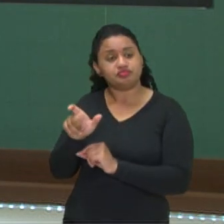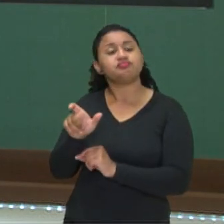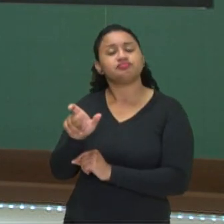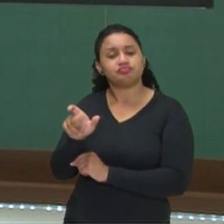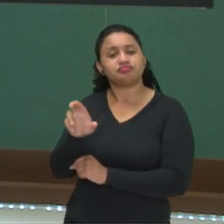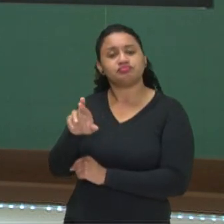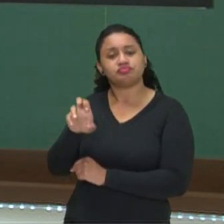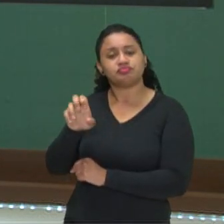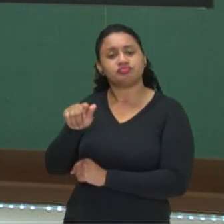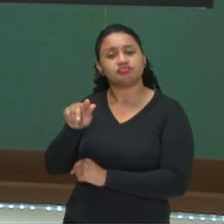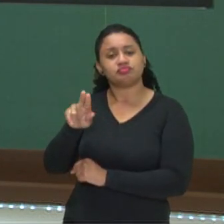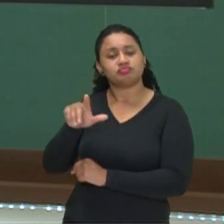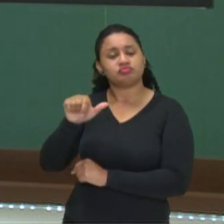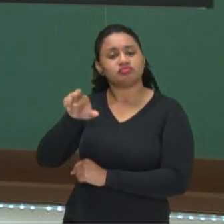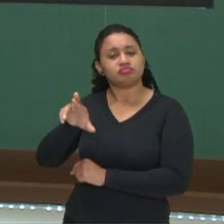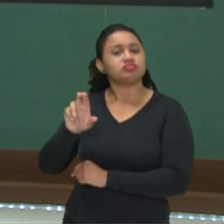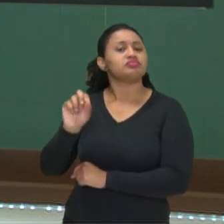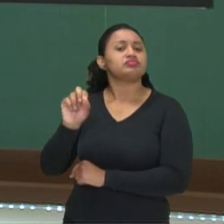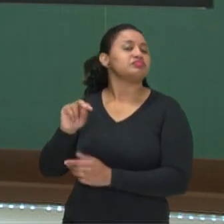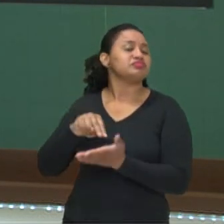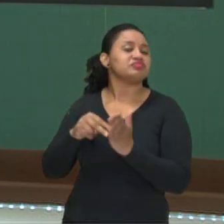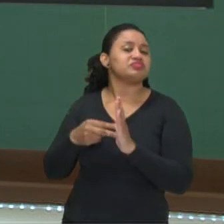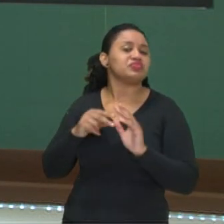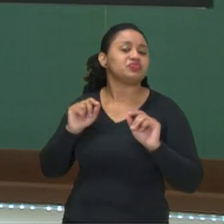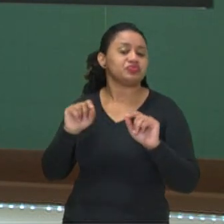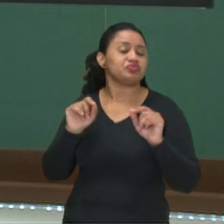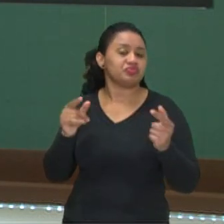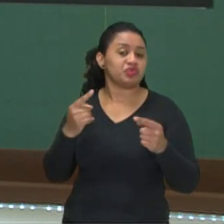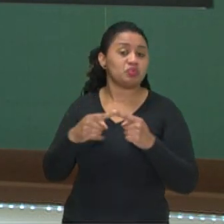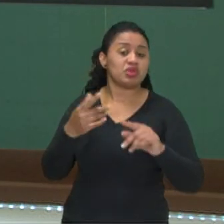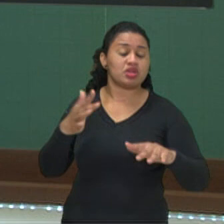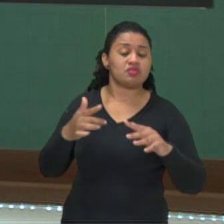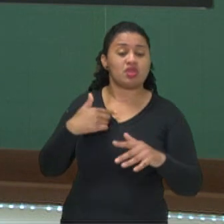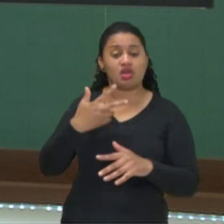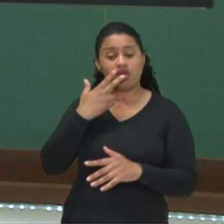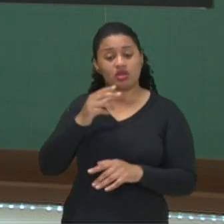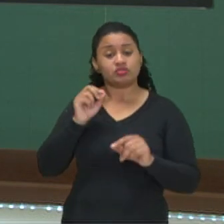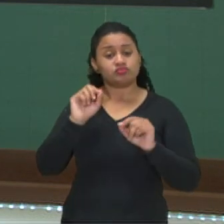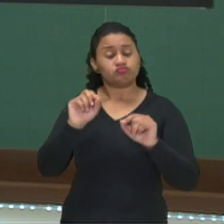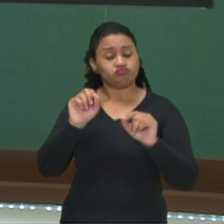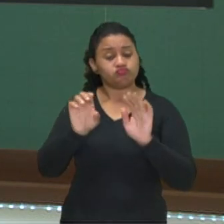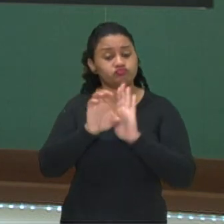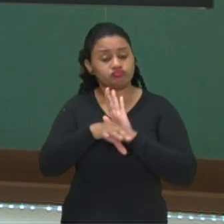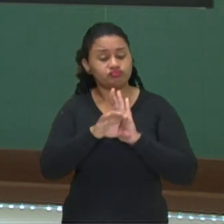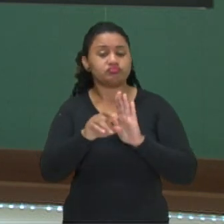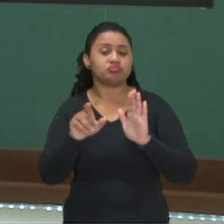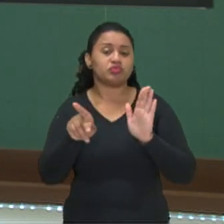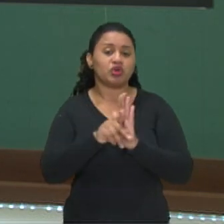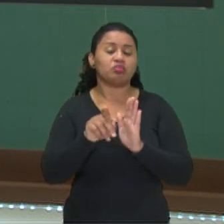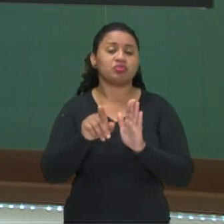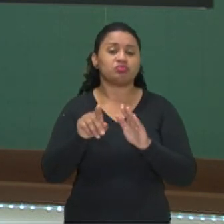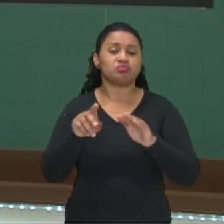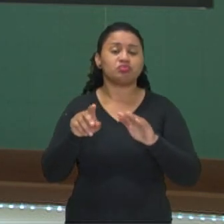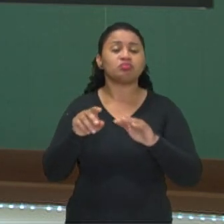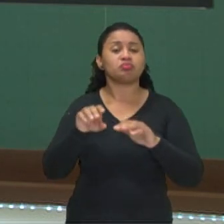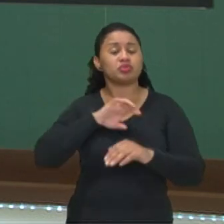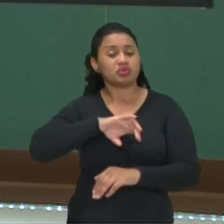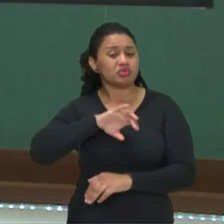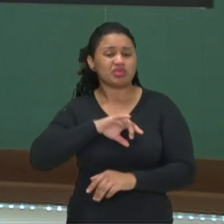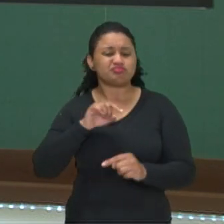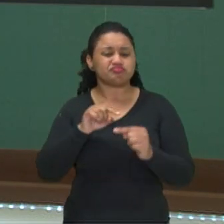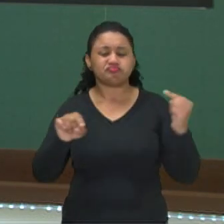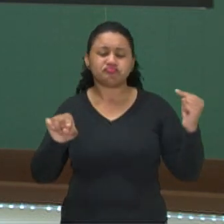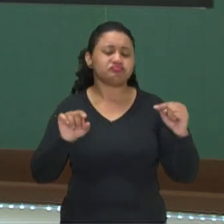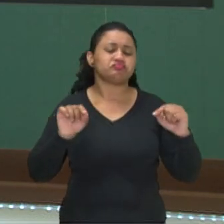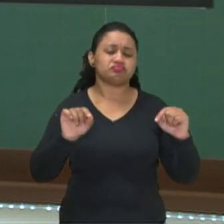palavra regular? Porque às vezes a gente acha que as definições dentro do português não têm a ver com as